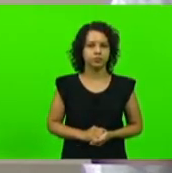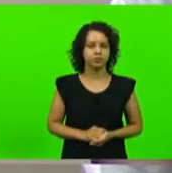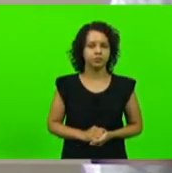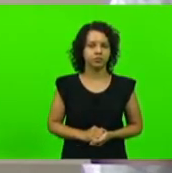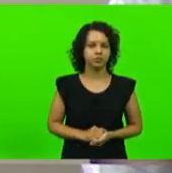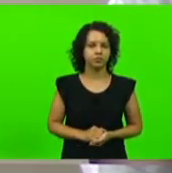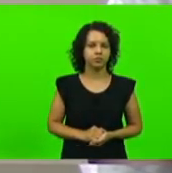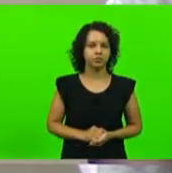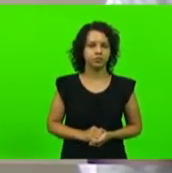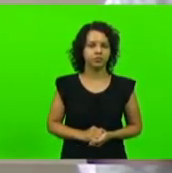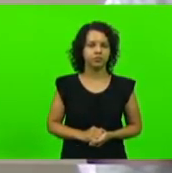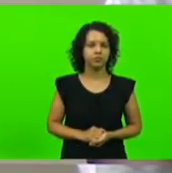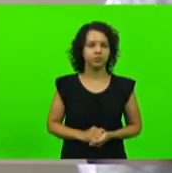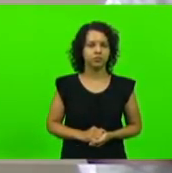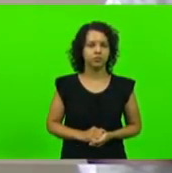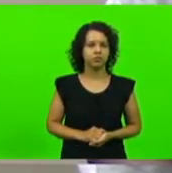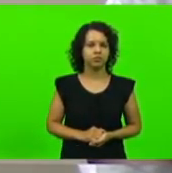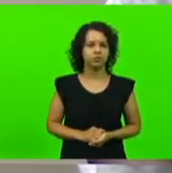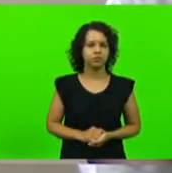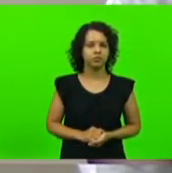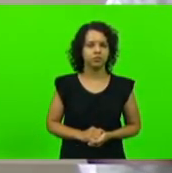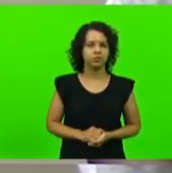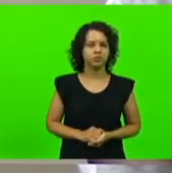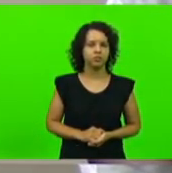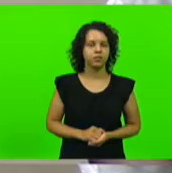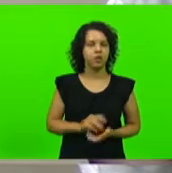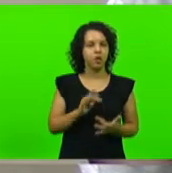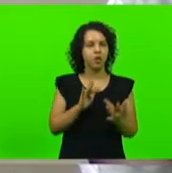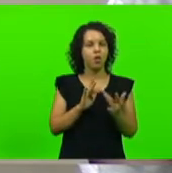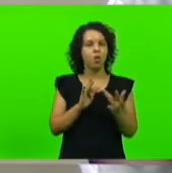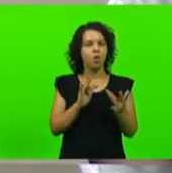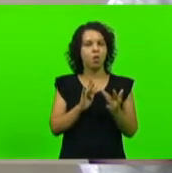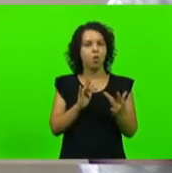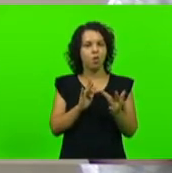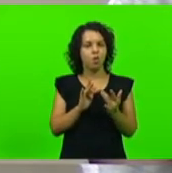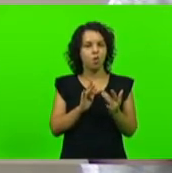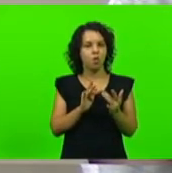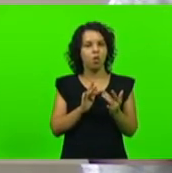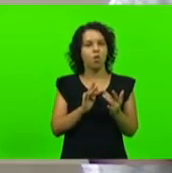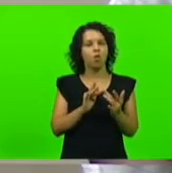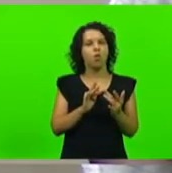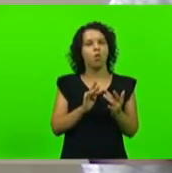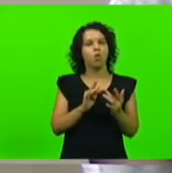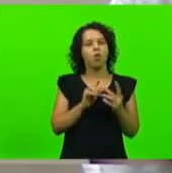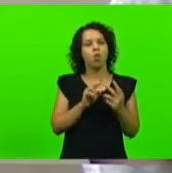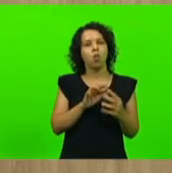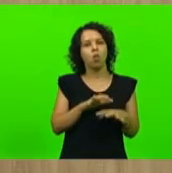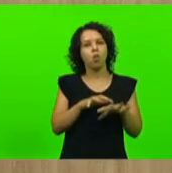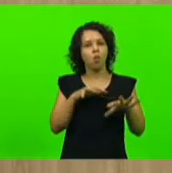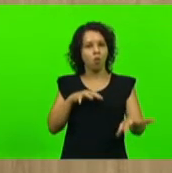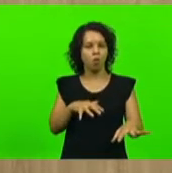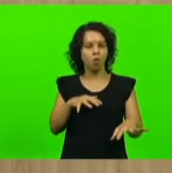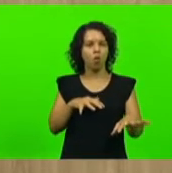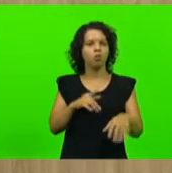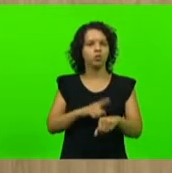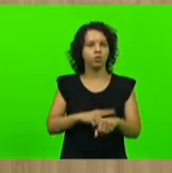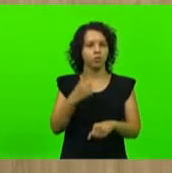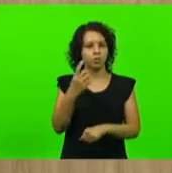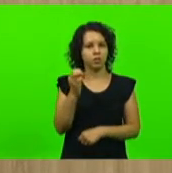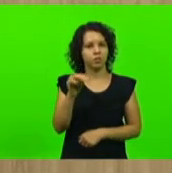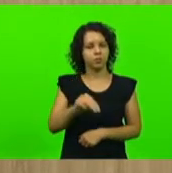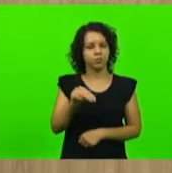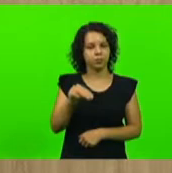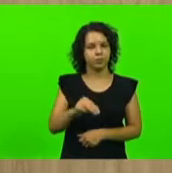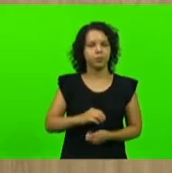Bruno Souza está online. Obrigado, deputado. Celeste tem a palavra por até 10 minutos.